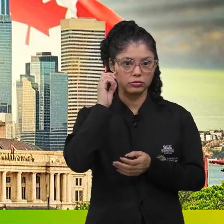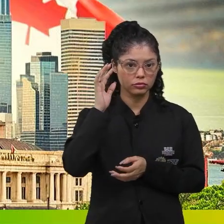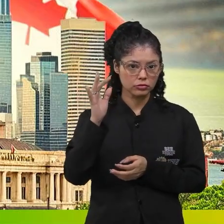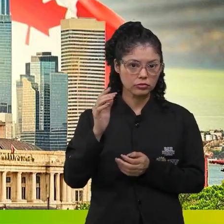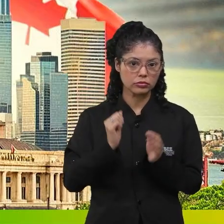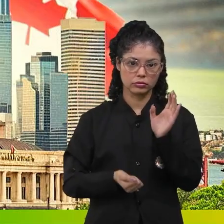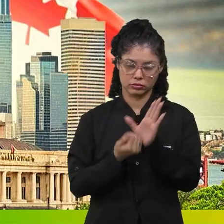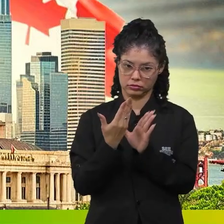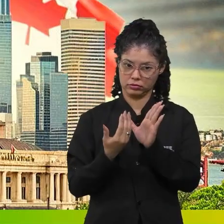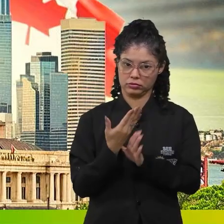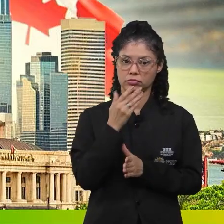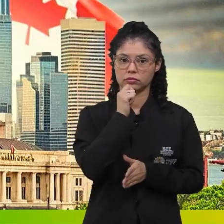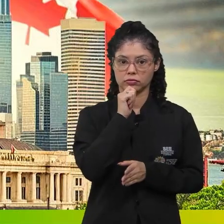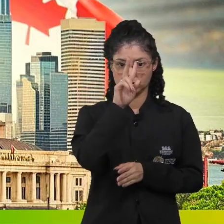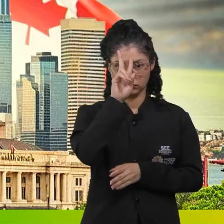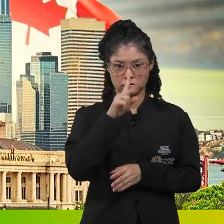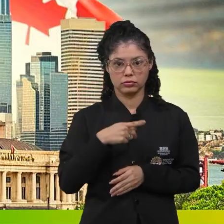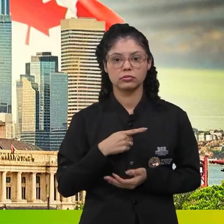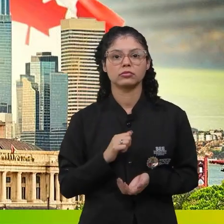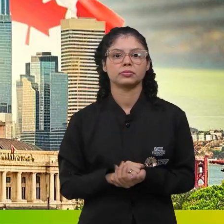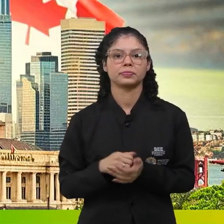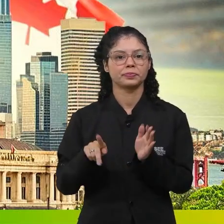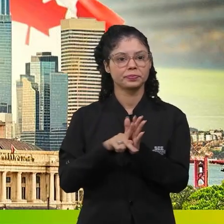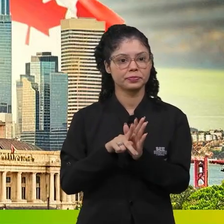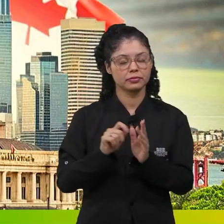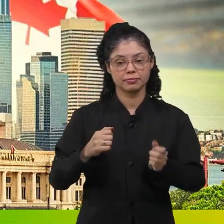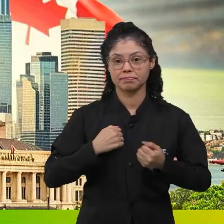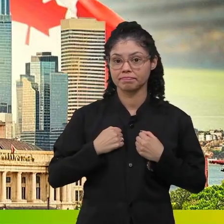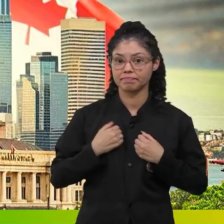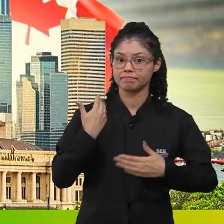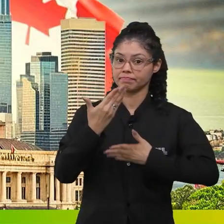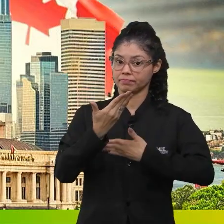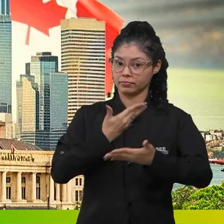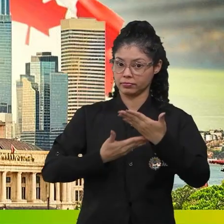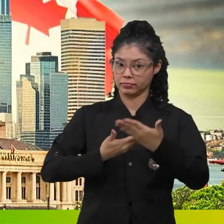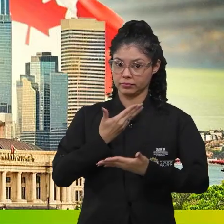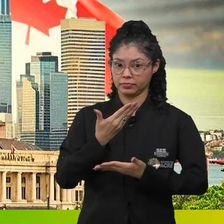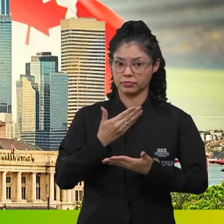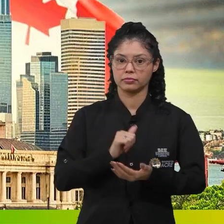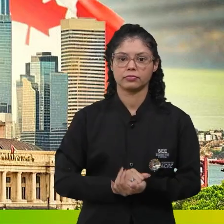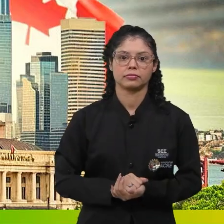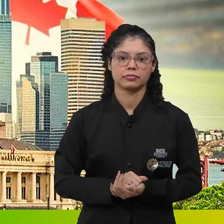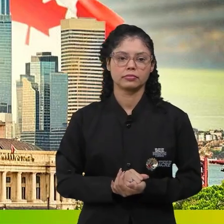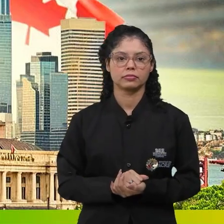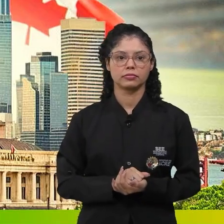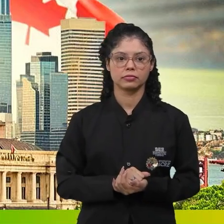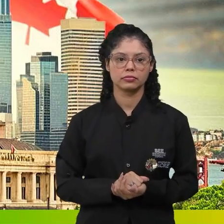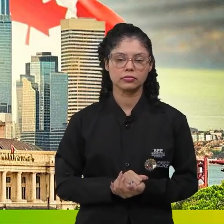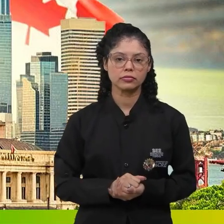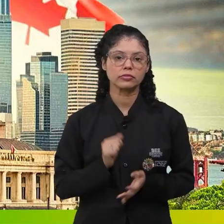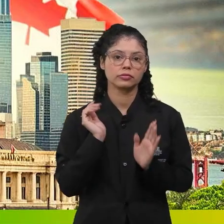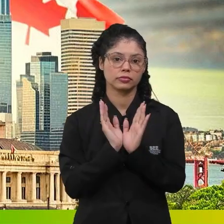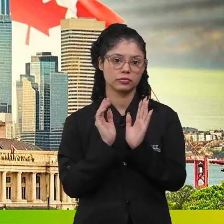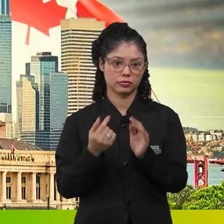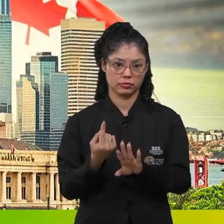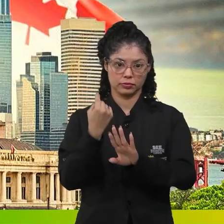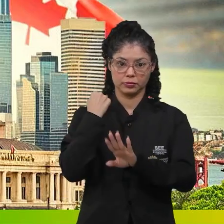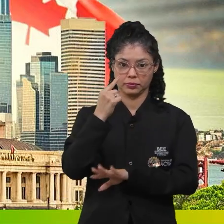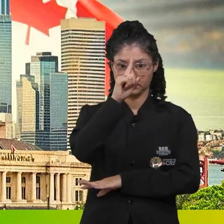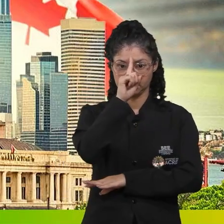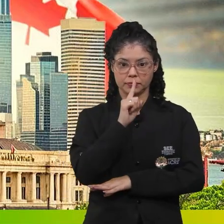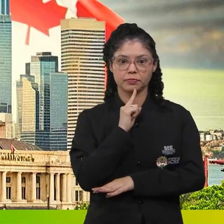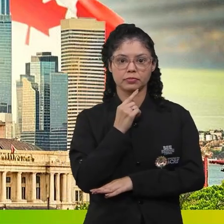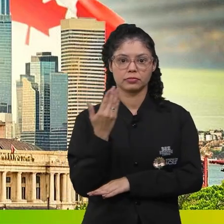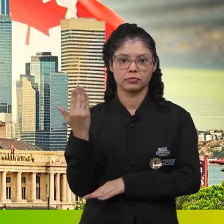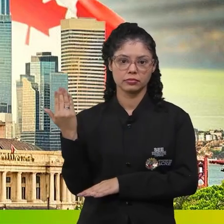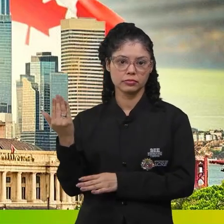sentimentos e refletir a criatividade humana em uma forma mais vibrante e compartilhada. Ao fundo desse texto, nós